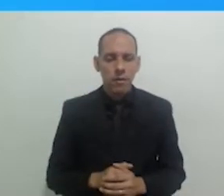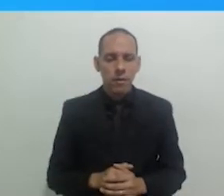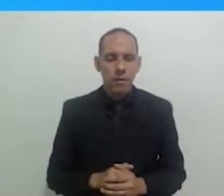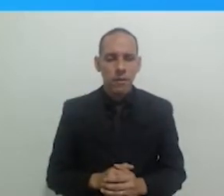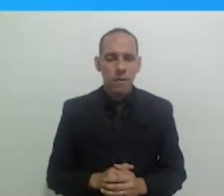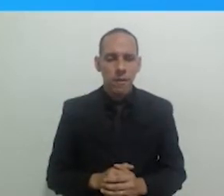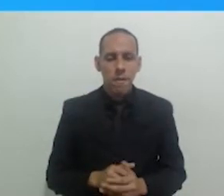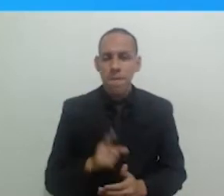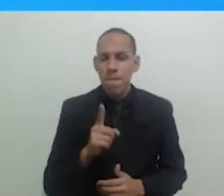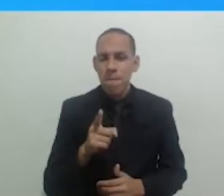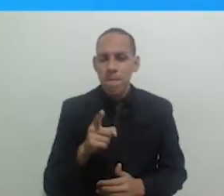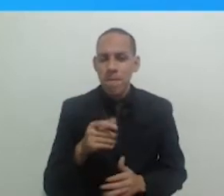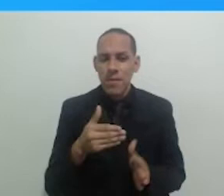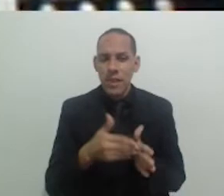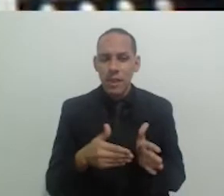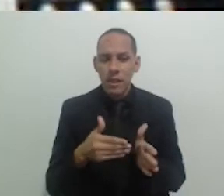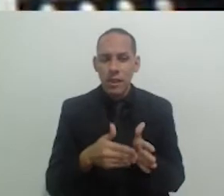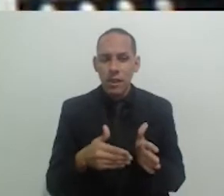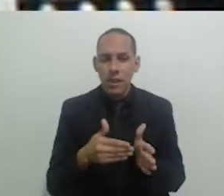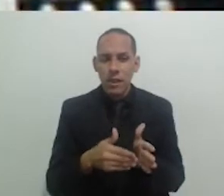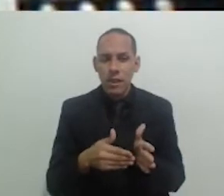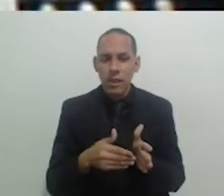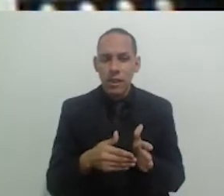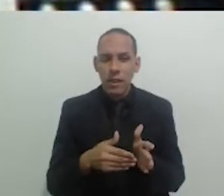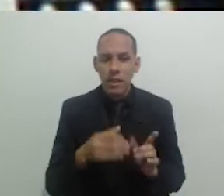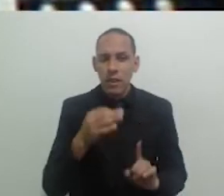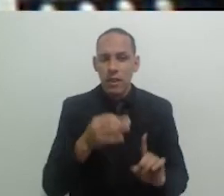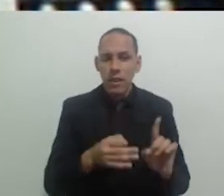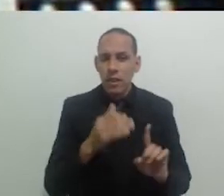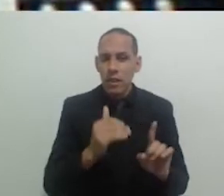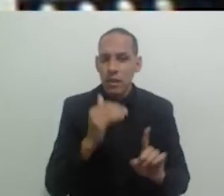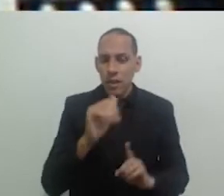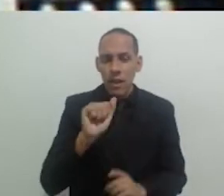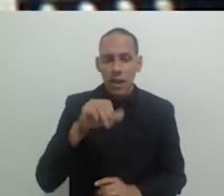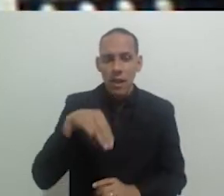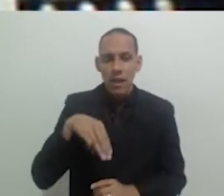impedimento, desembargador Amilca, e suspeição,